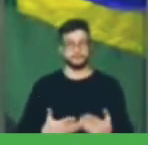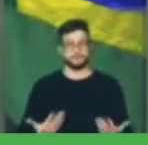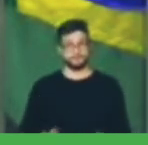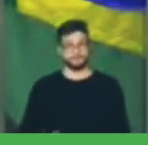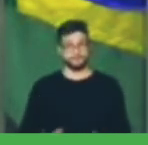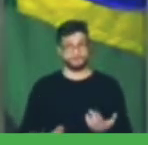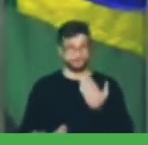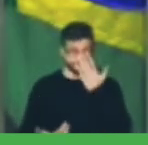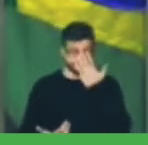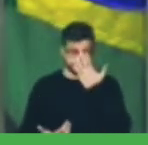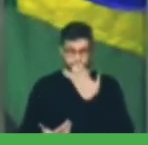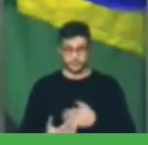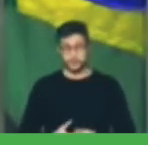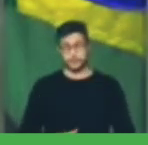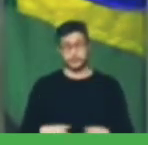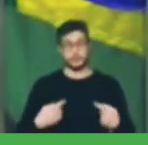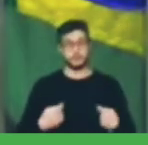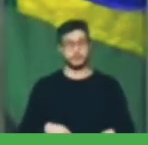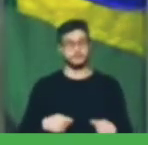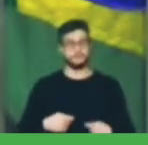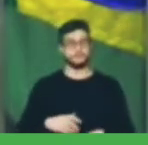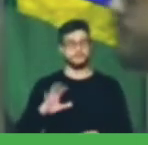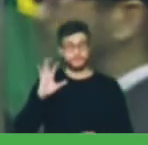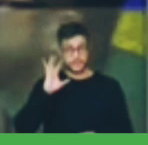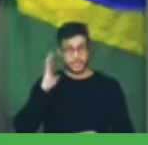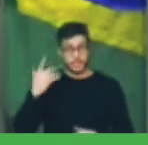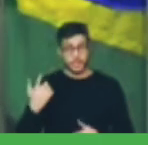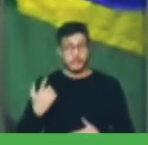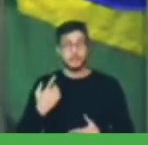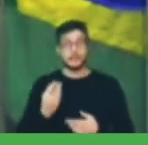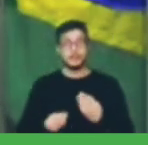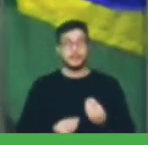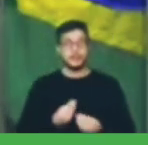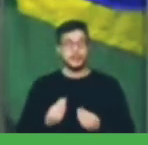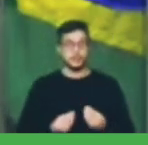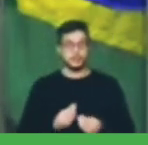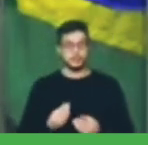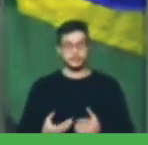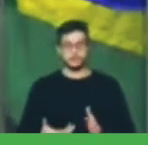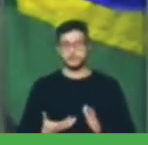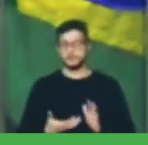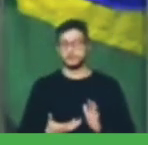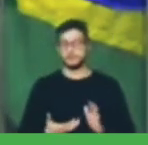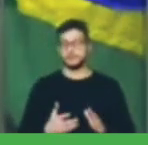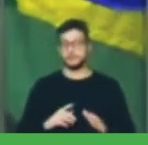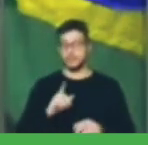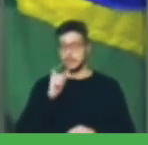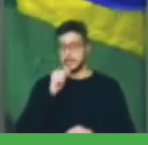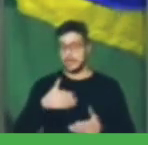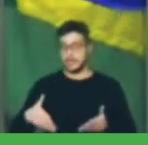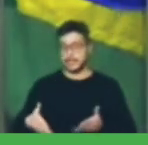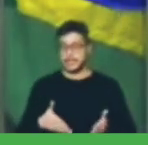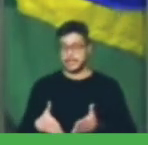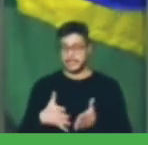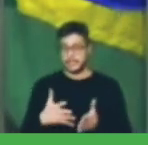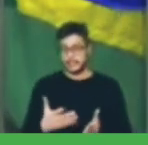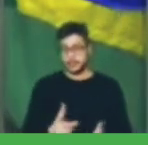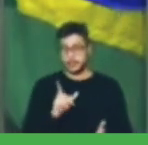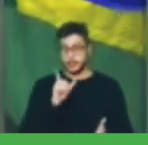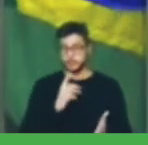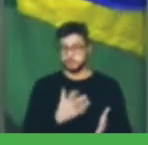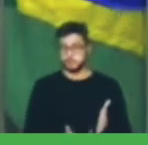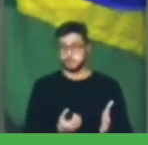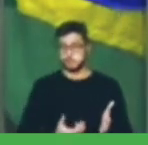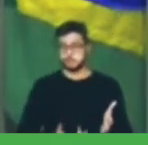Resolver a questão das dragagens dos rios. É simples. Aliás, há 83